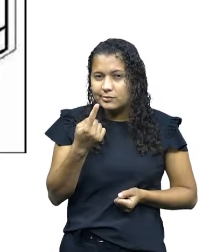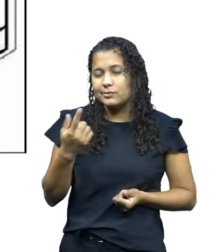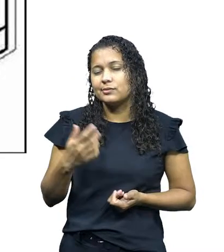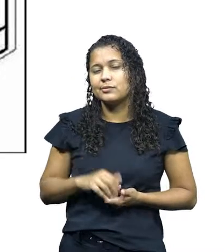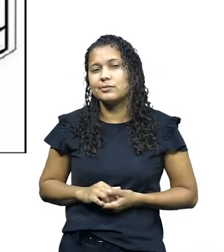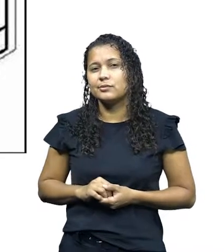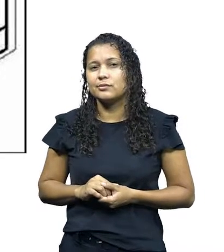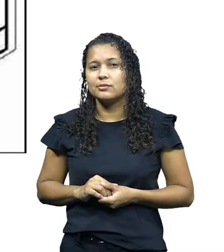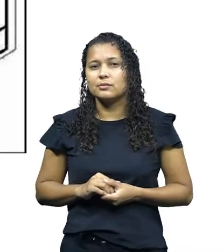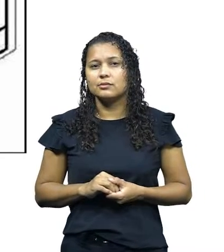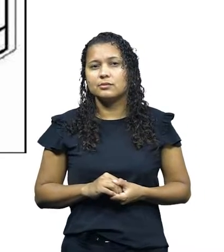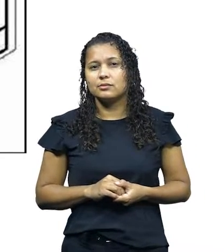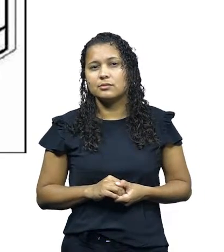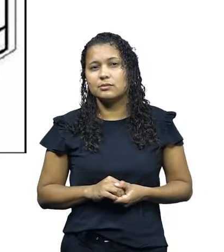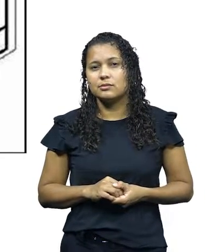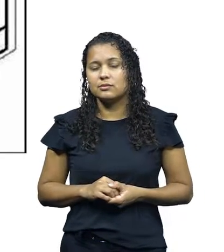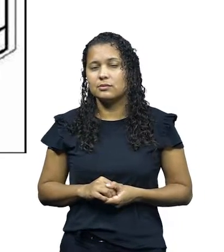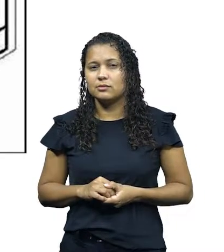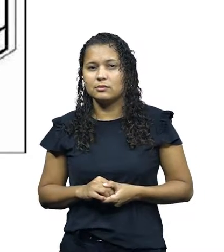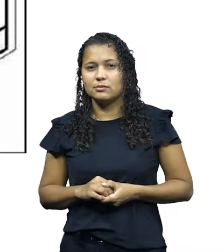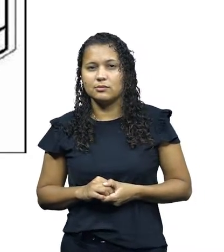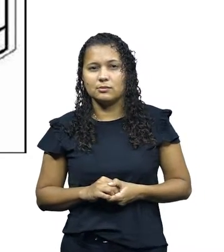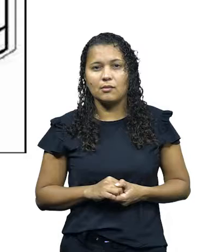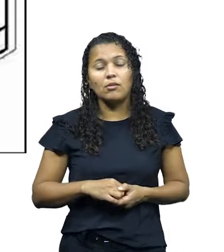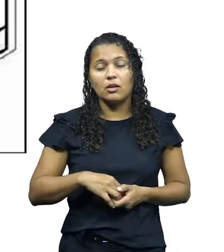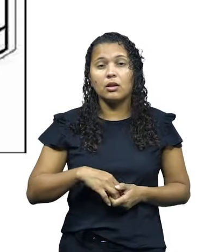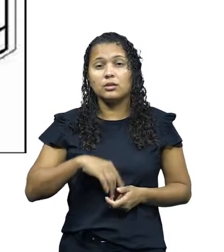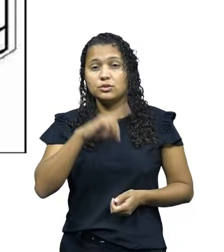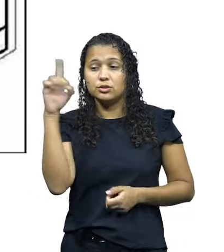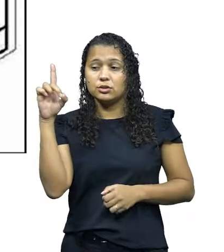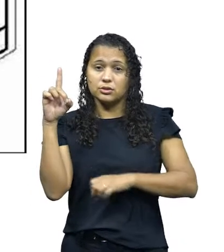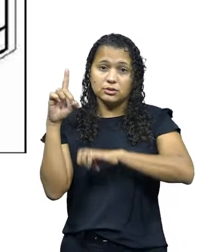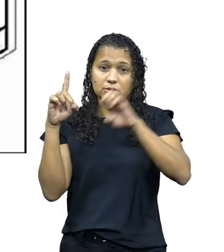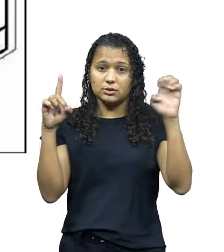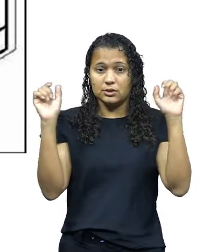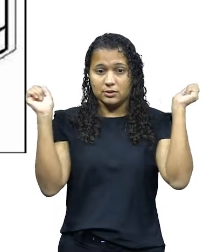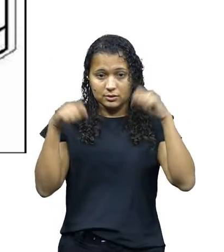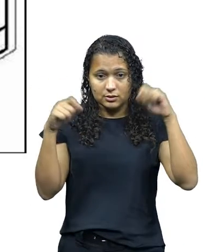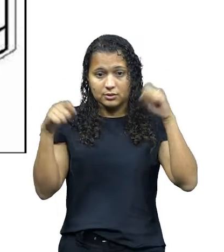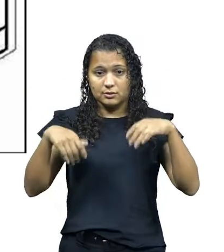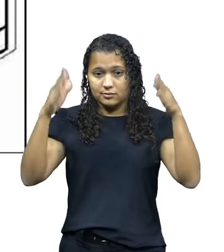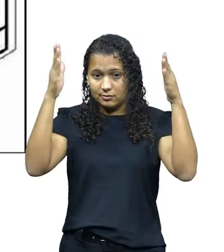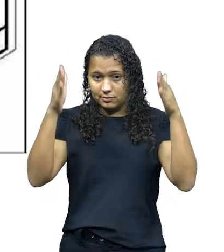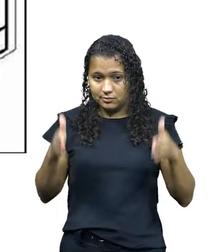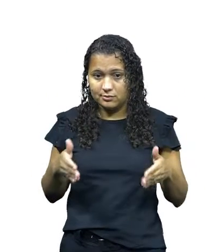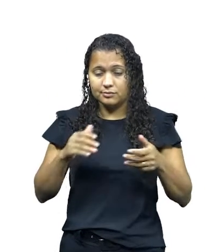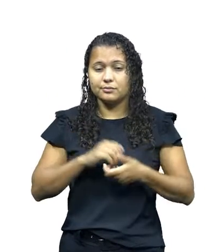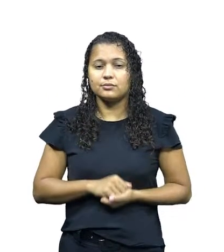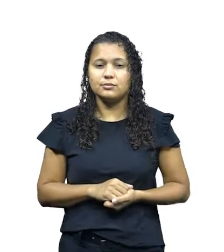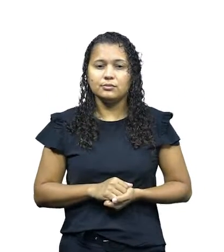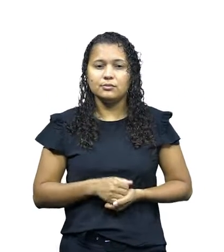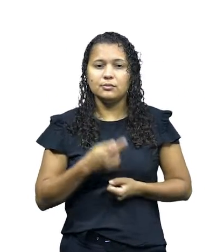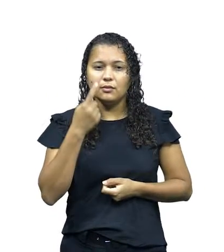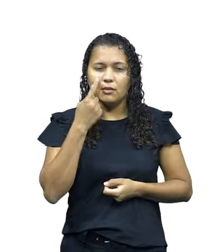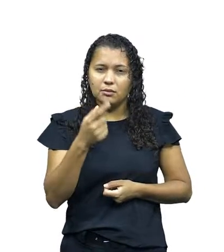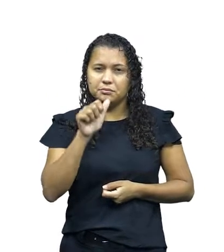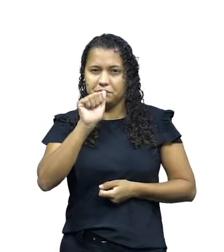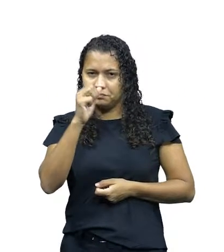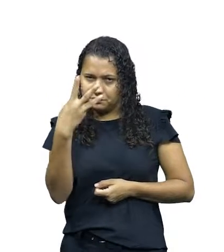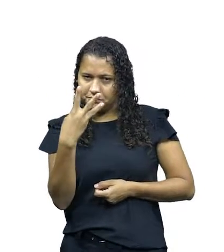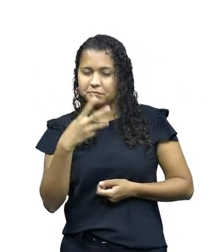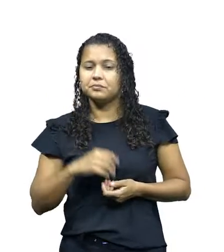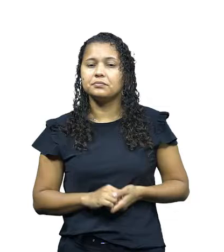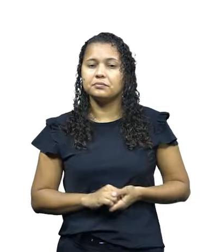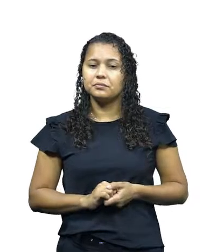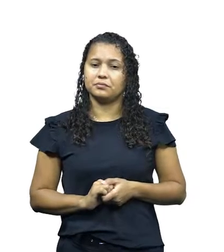observar, as laterais, a gente consegue ver as extremidades das laterais. Esse aqui é o formato